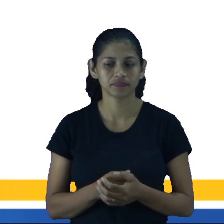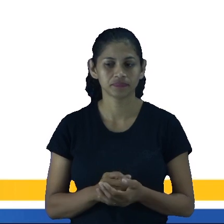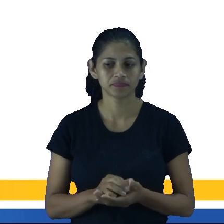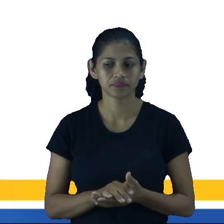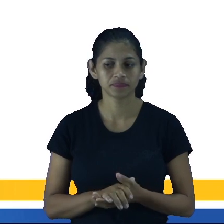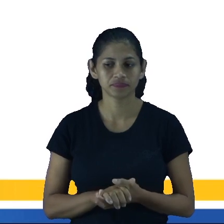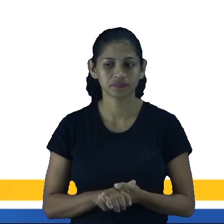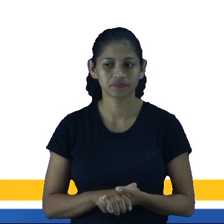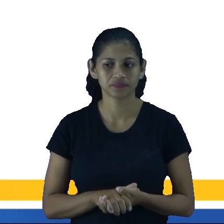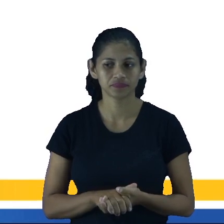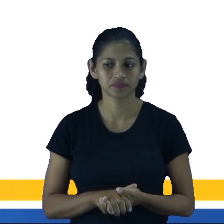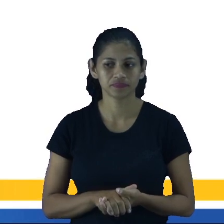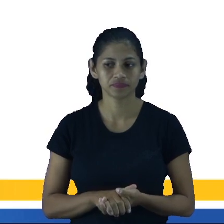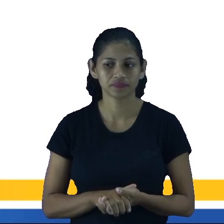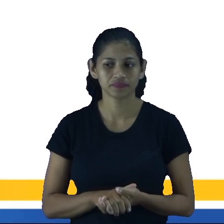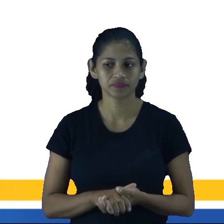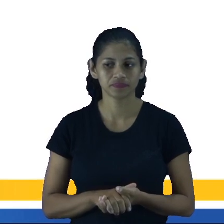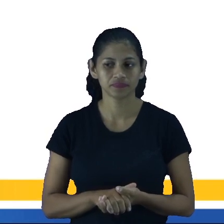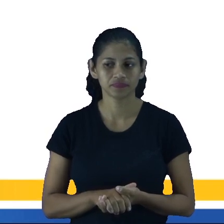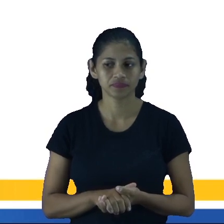que compartimos.